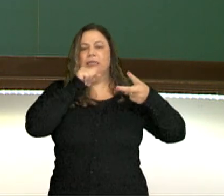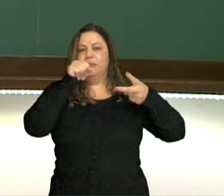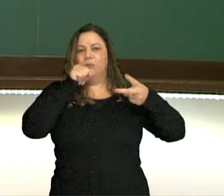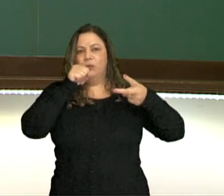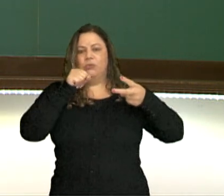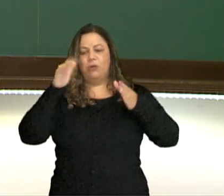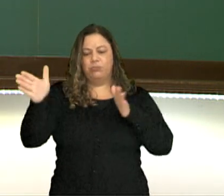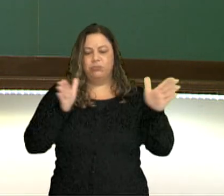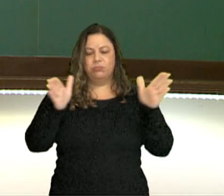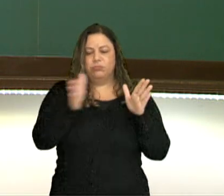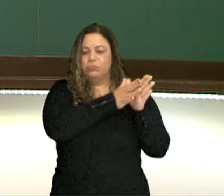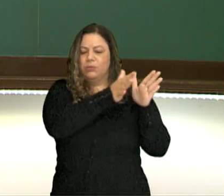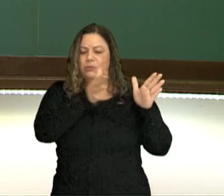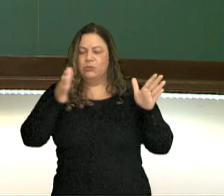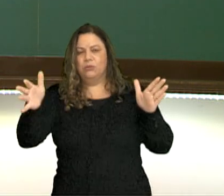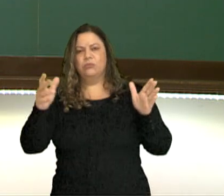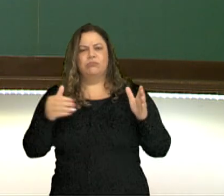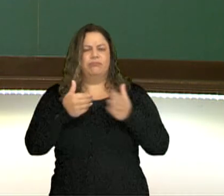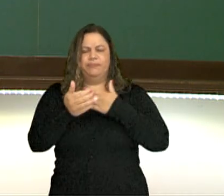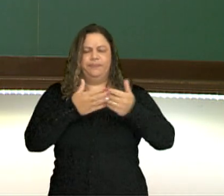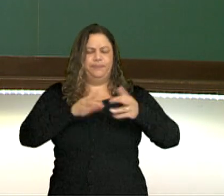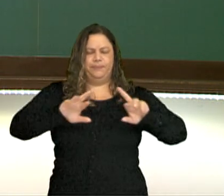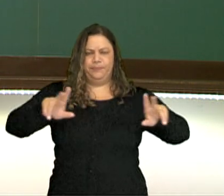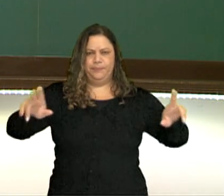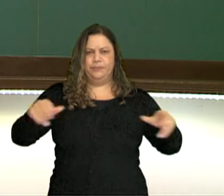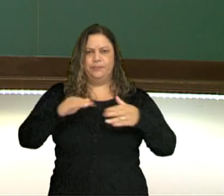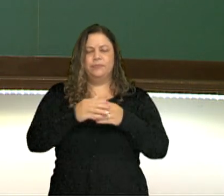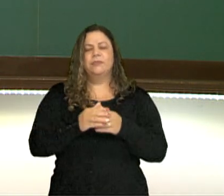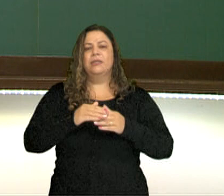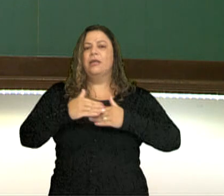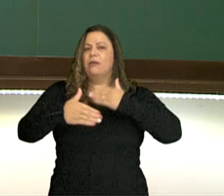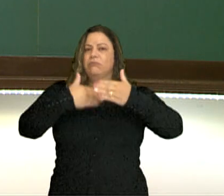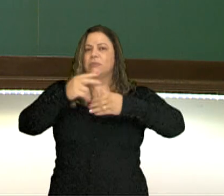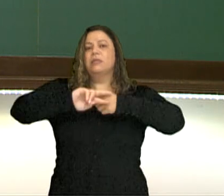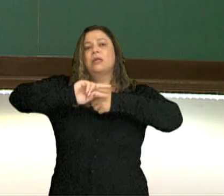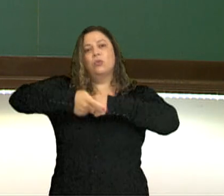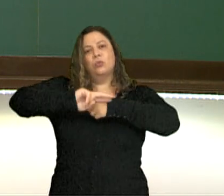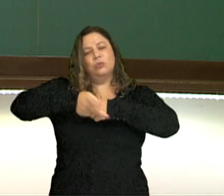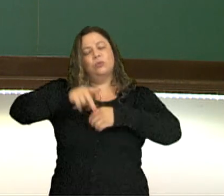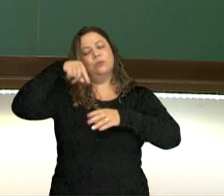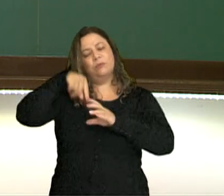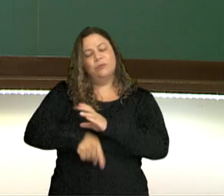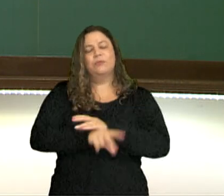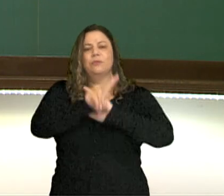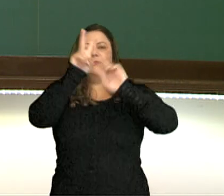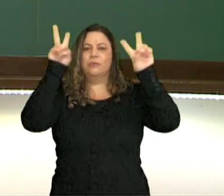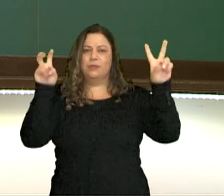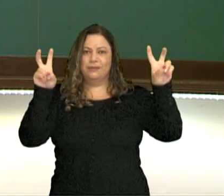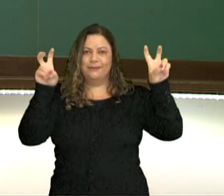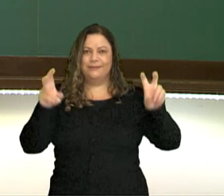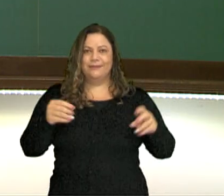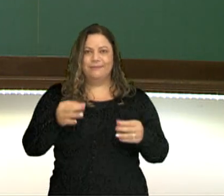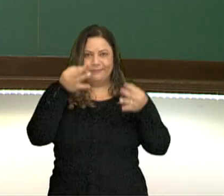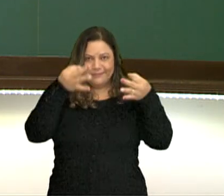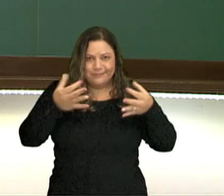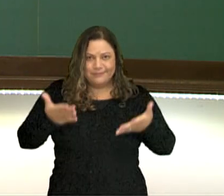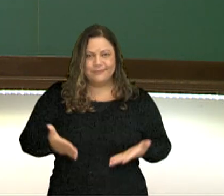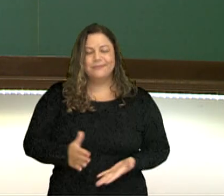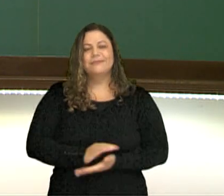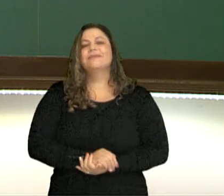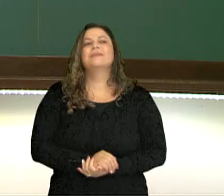tem relação de causa e consequência e é mais aprofundada sobre um determinado assunto. Conferido?